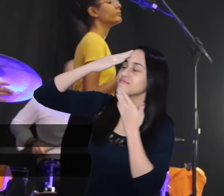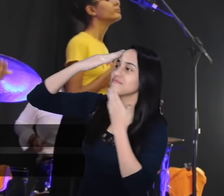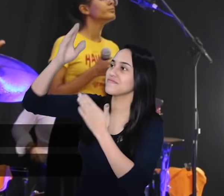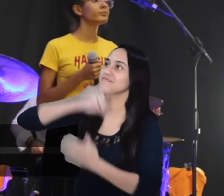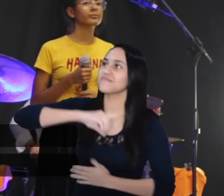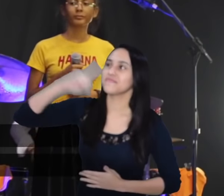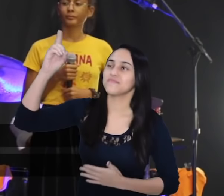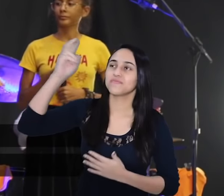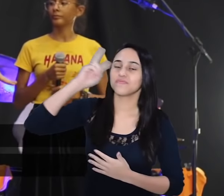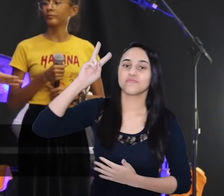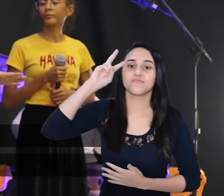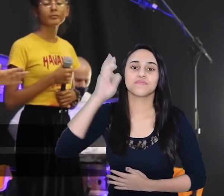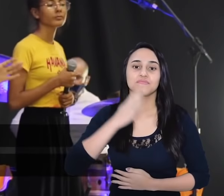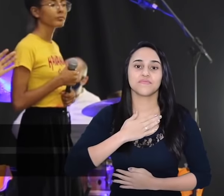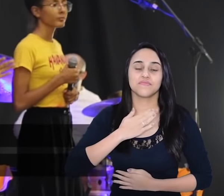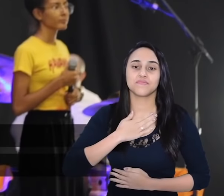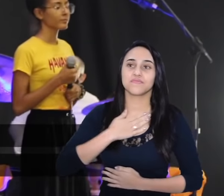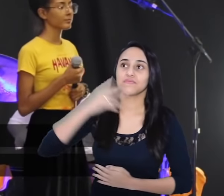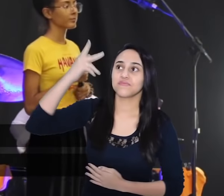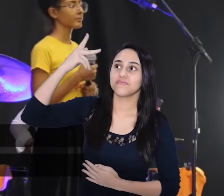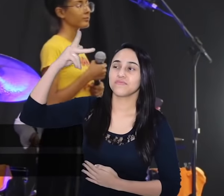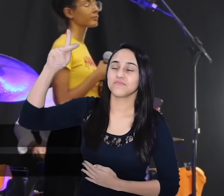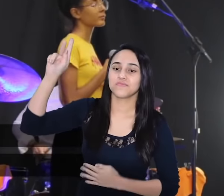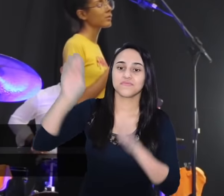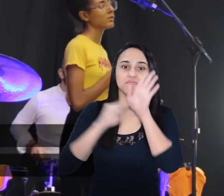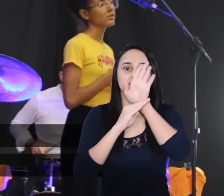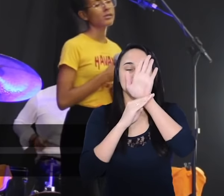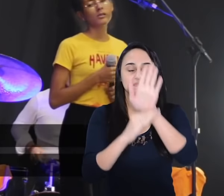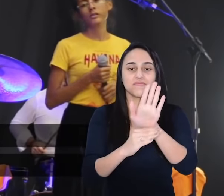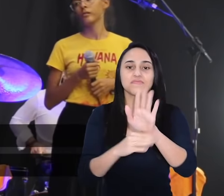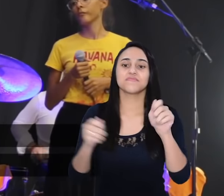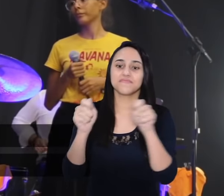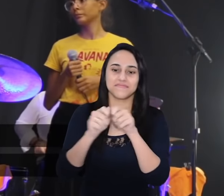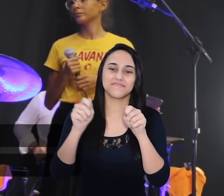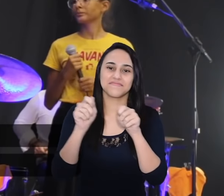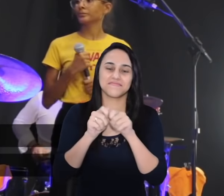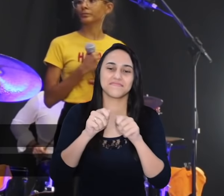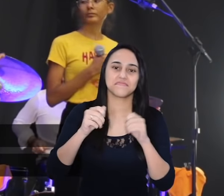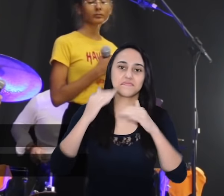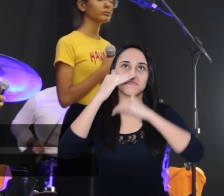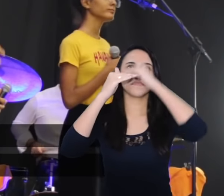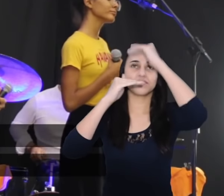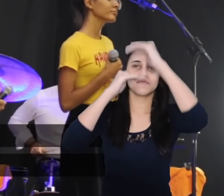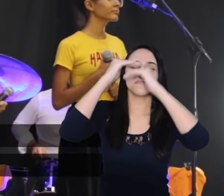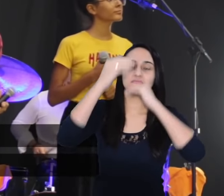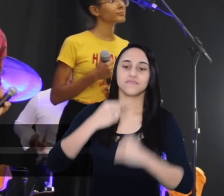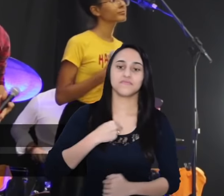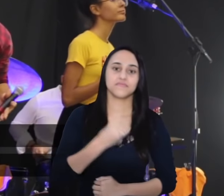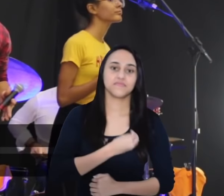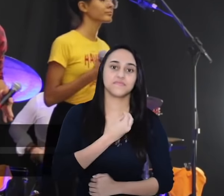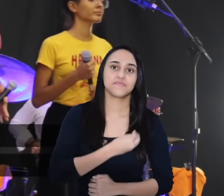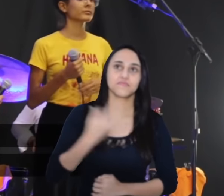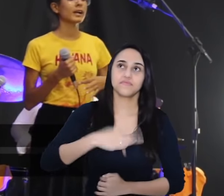agradeço, Deus, por se lembrar de mim e pelo teu favor. É o que me faz crescer. Eu